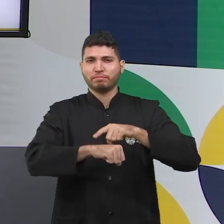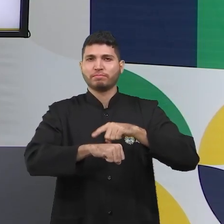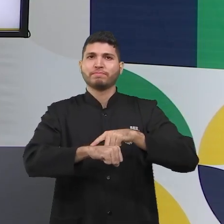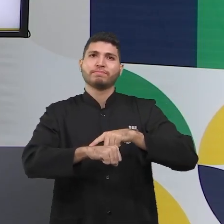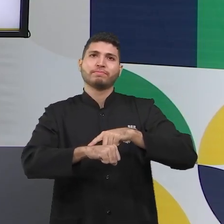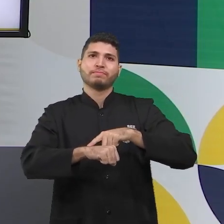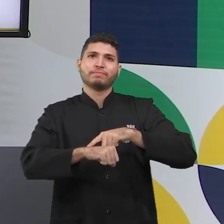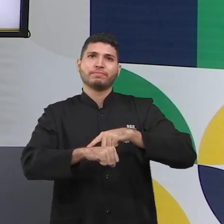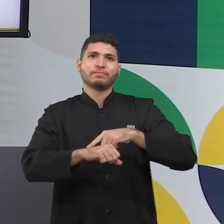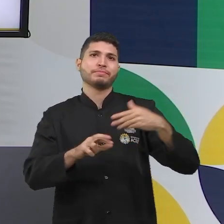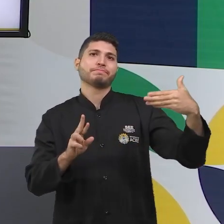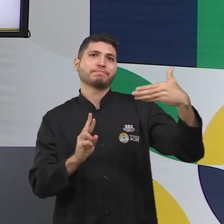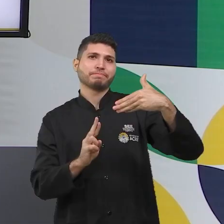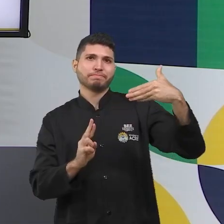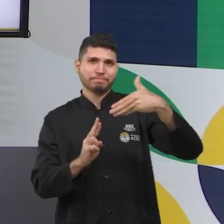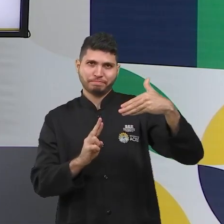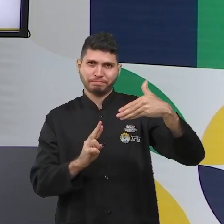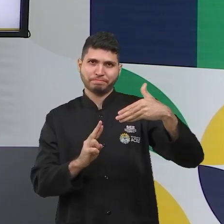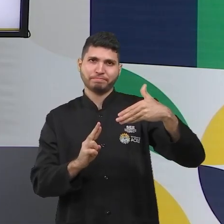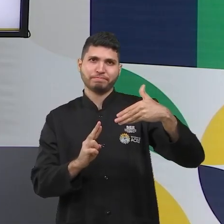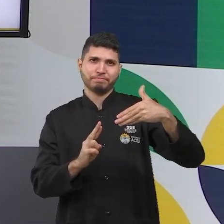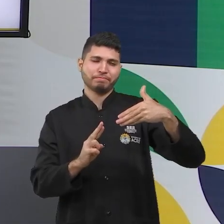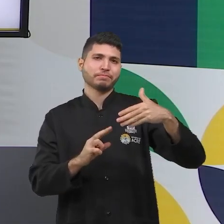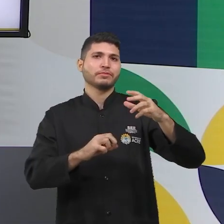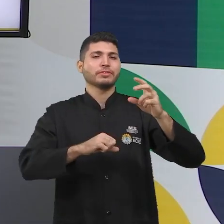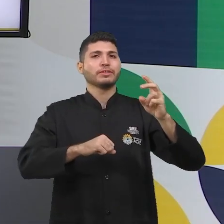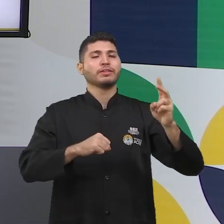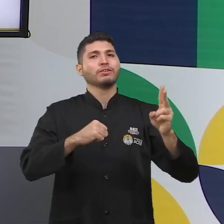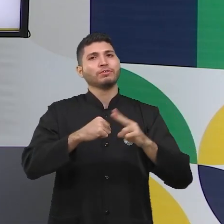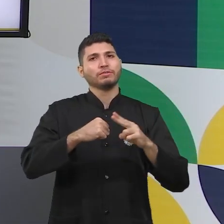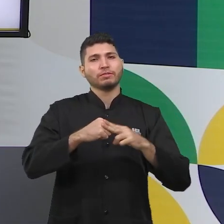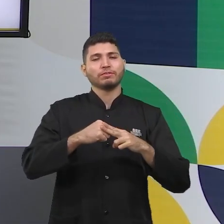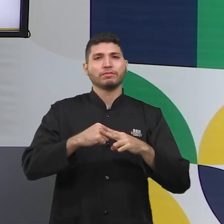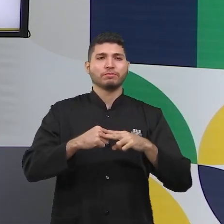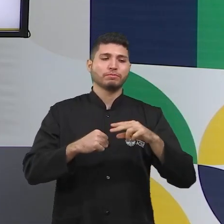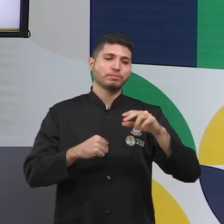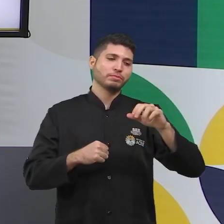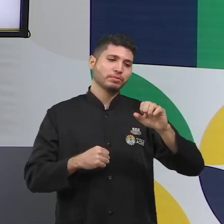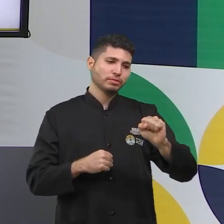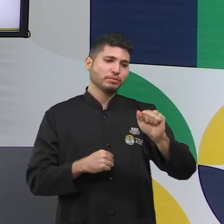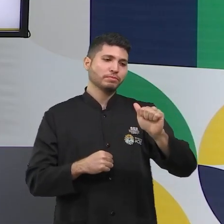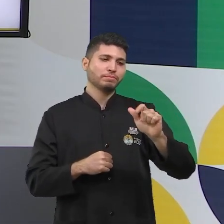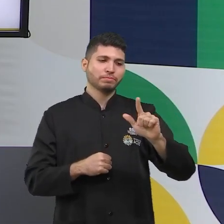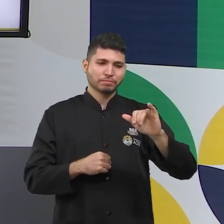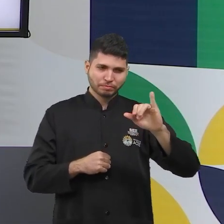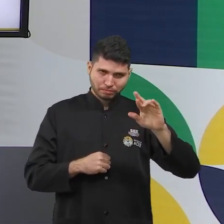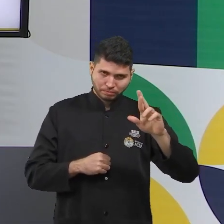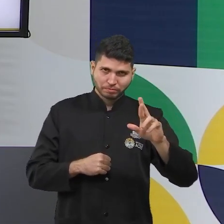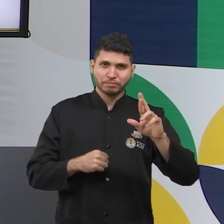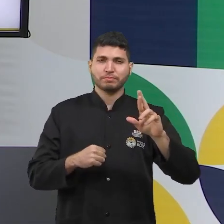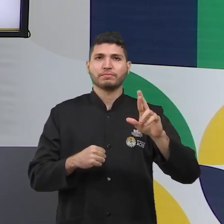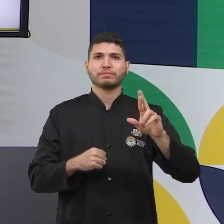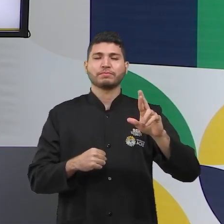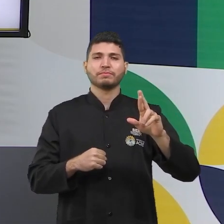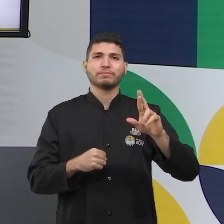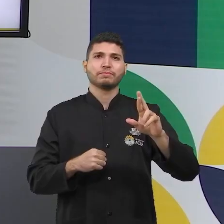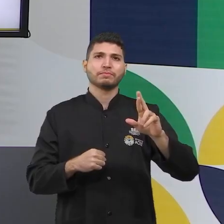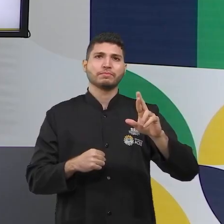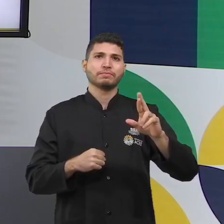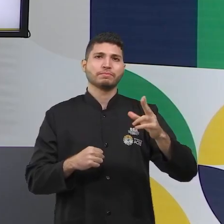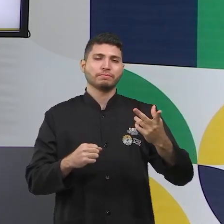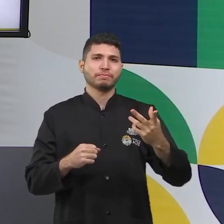ele se refere ao quê? Nesse caso aí, ao verbo, ao salir. Saliu em que horário? Temprano, ou seja, tempo.